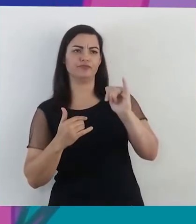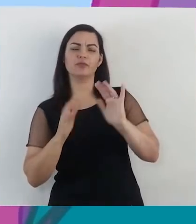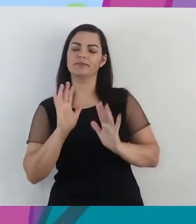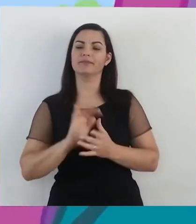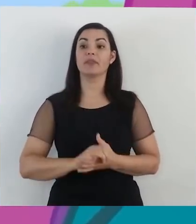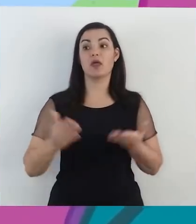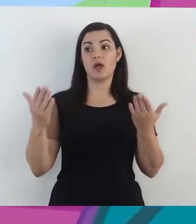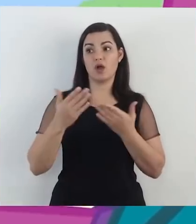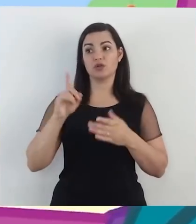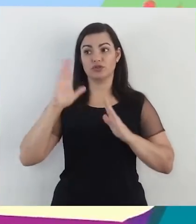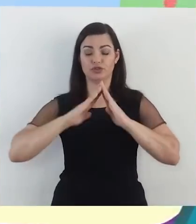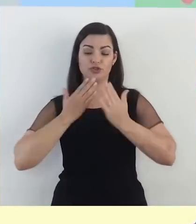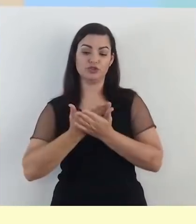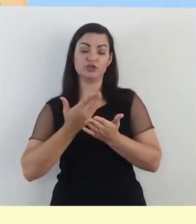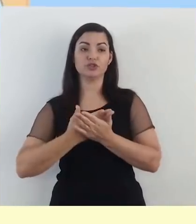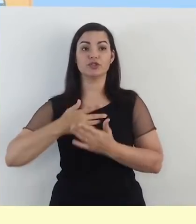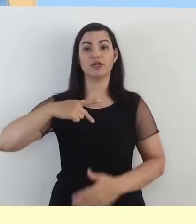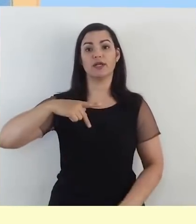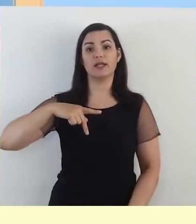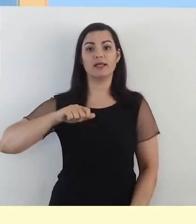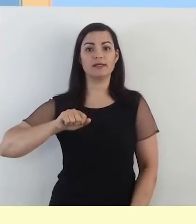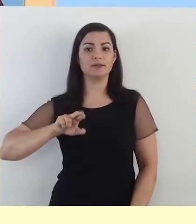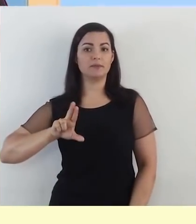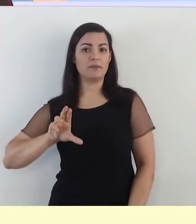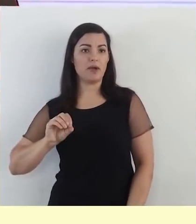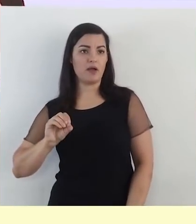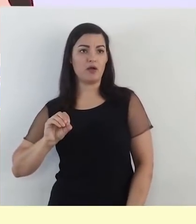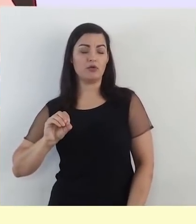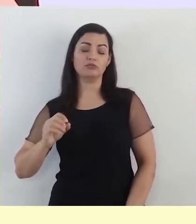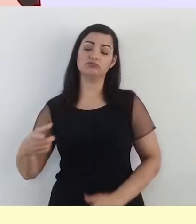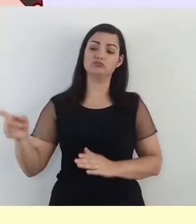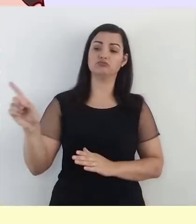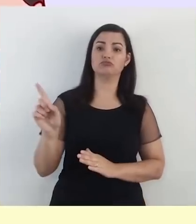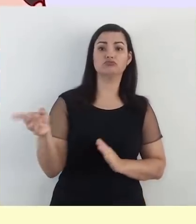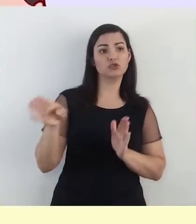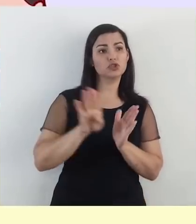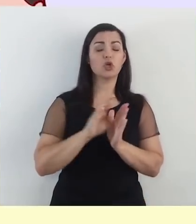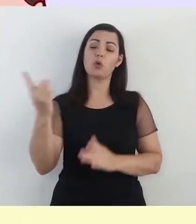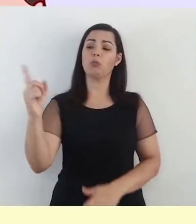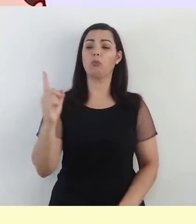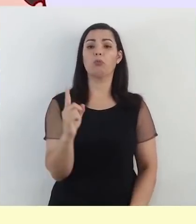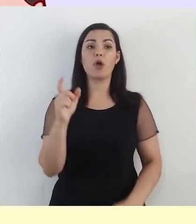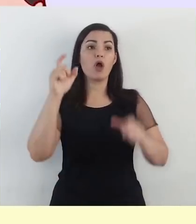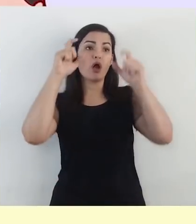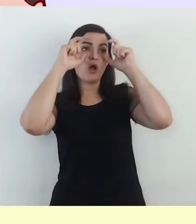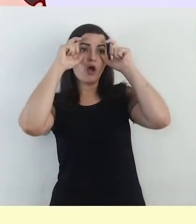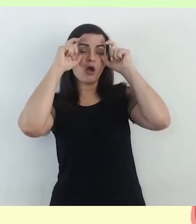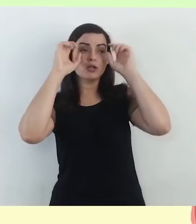Hoje na escola, o Paulo apareceu de óculos e todo mundo quis saber por que ele estava